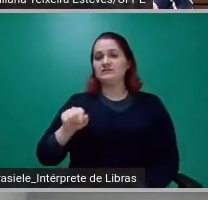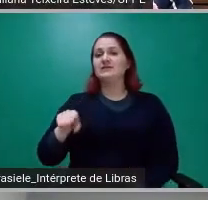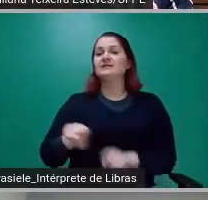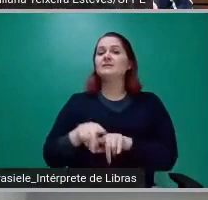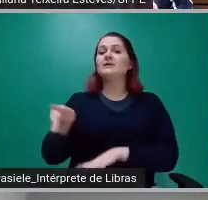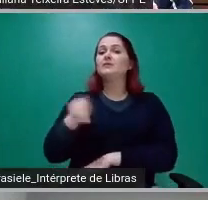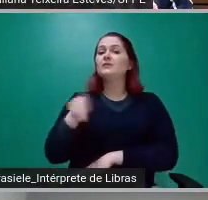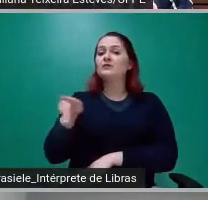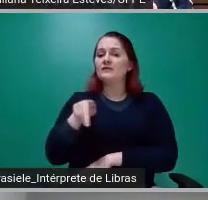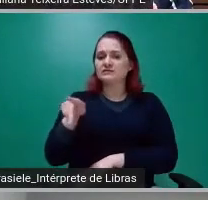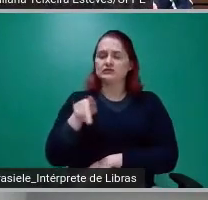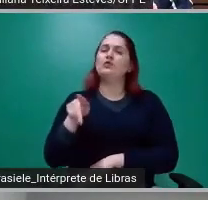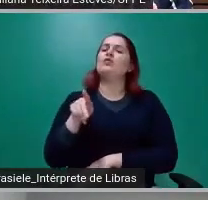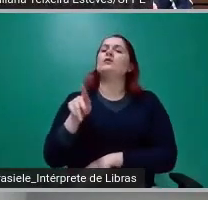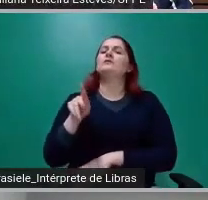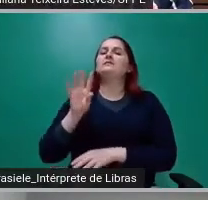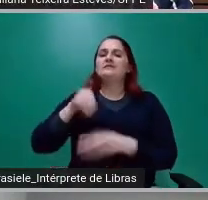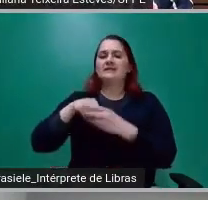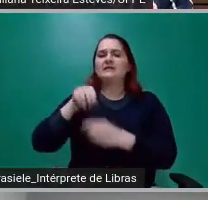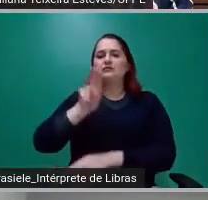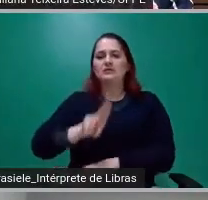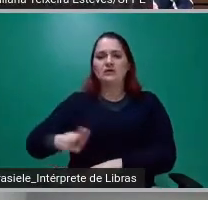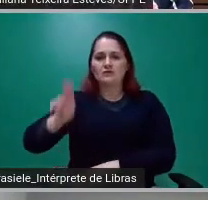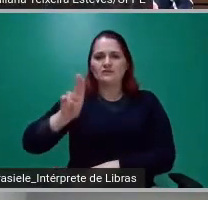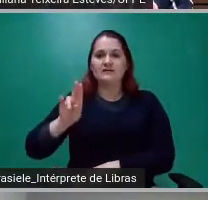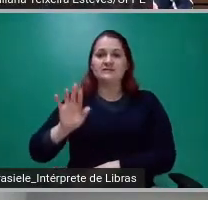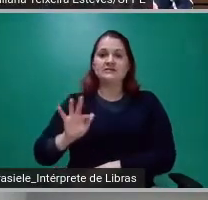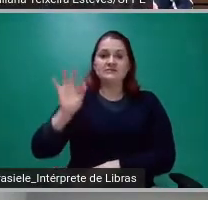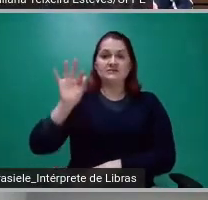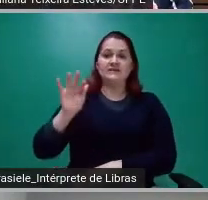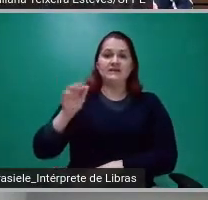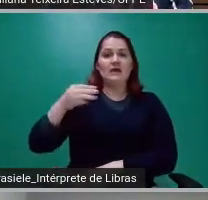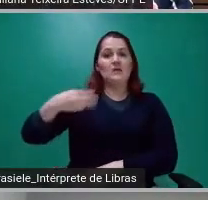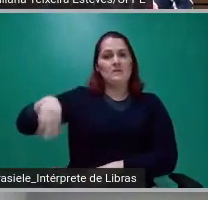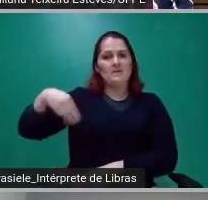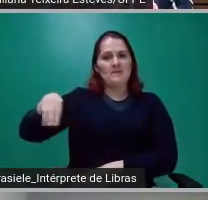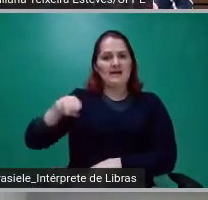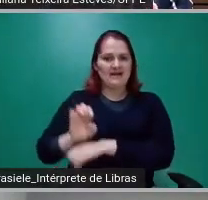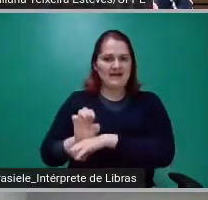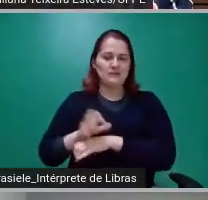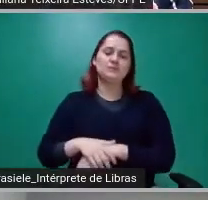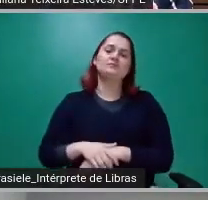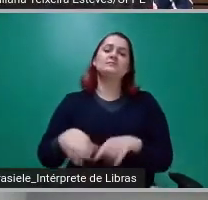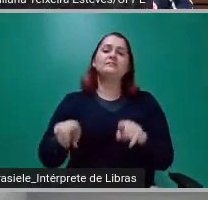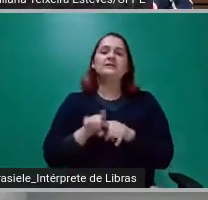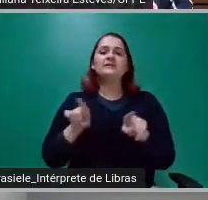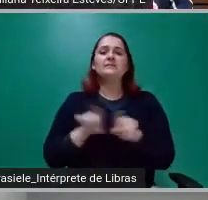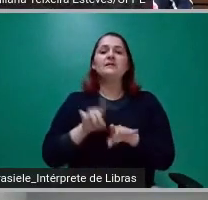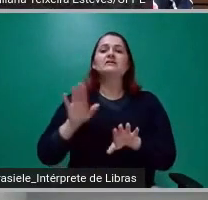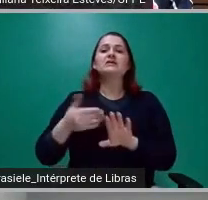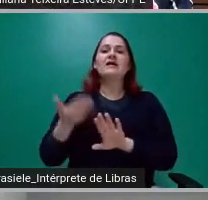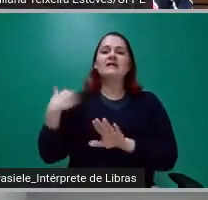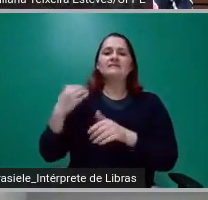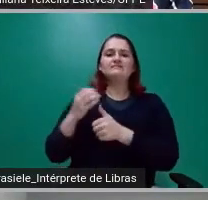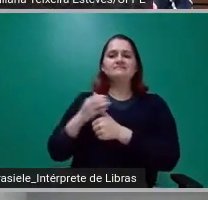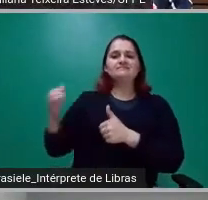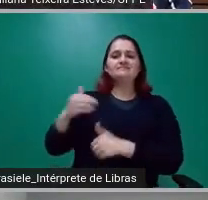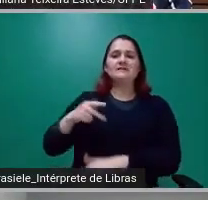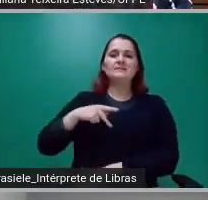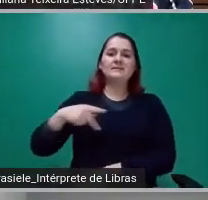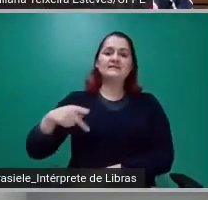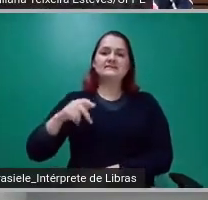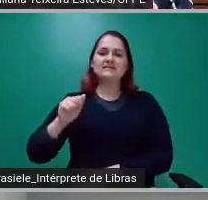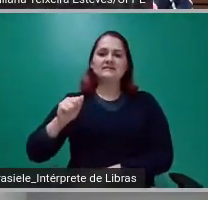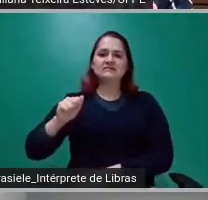Maranhão e já foi presidente do ANDES, Sindicato Nacional, na última gestão,